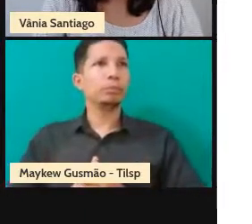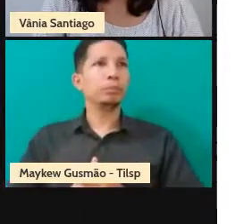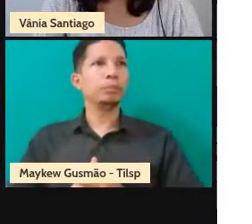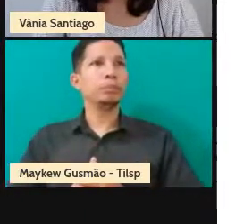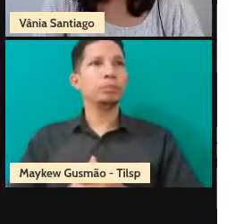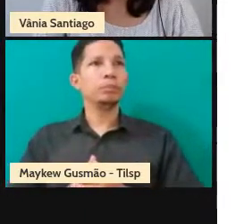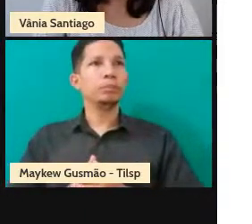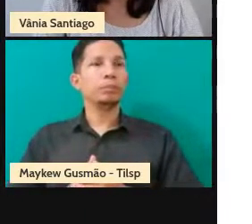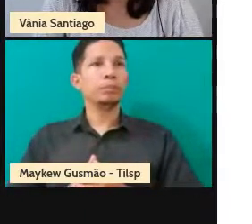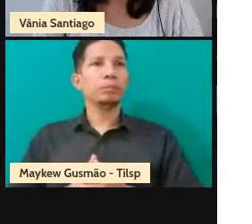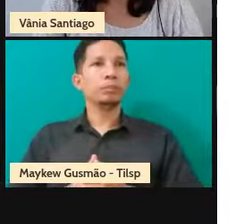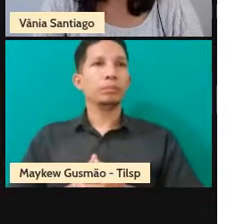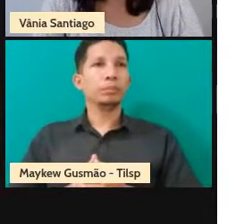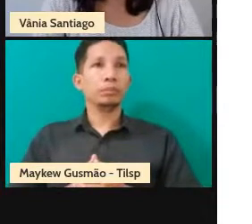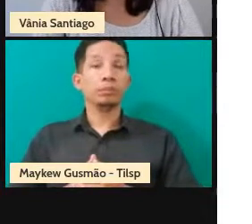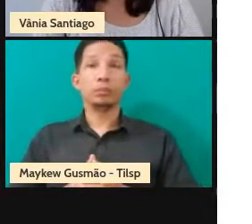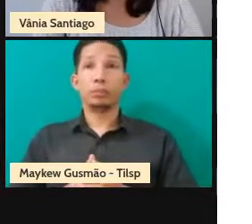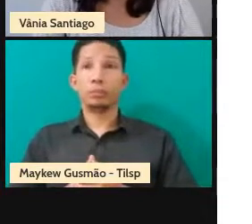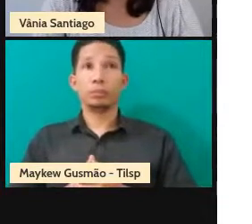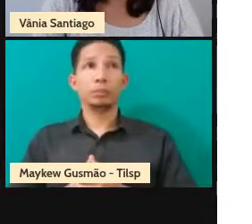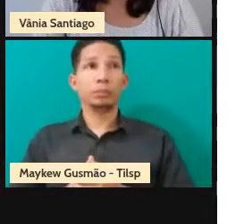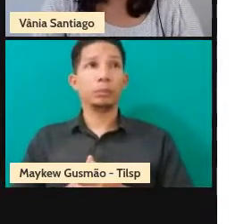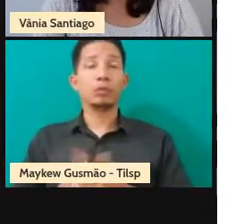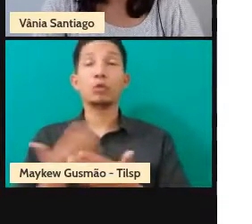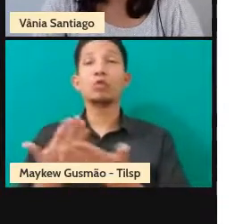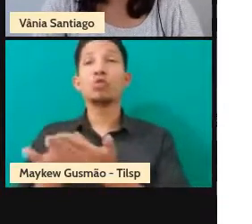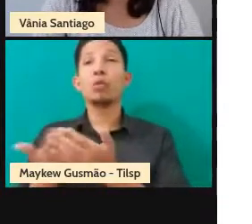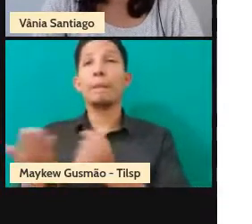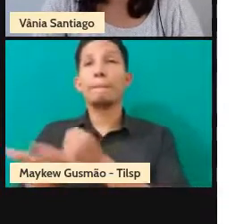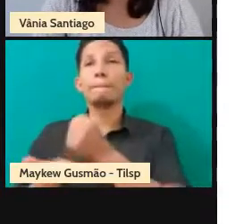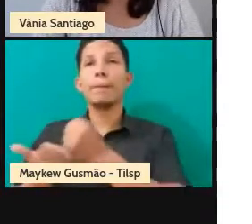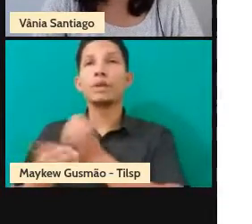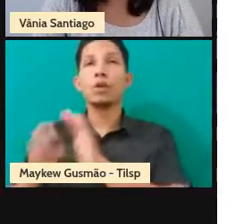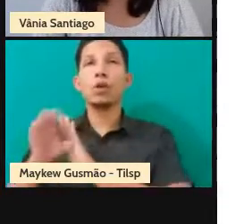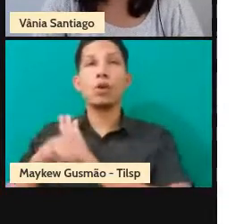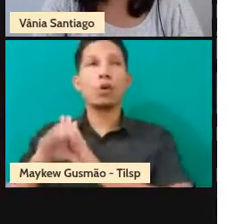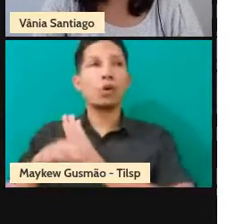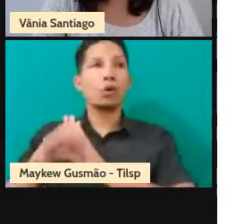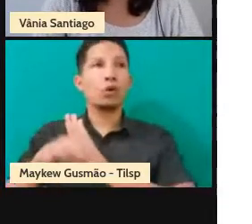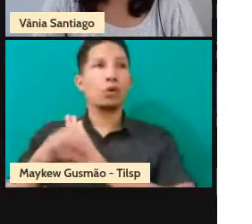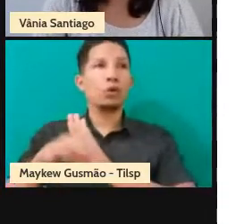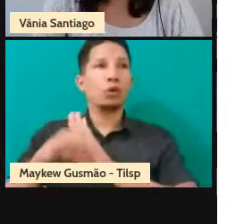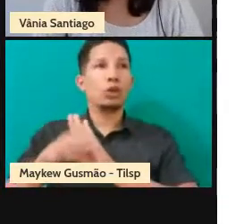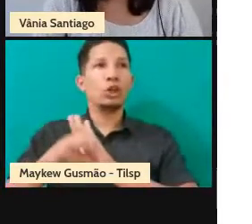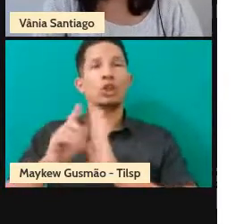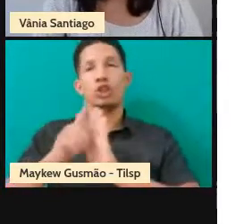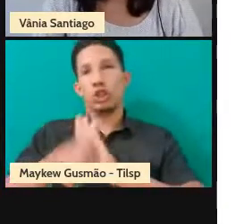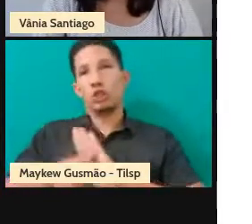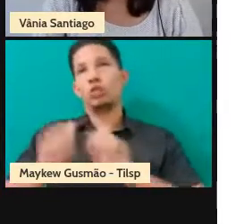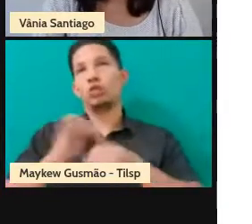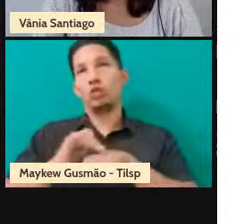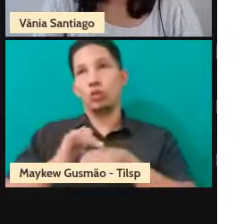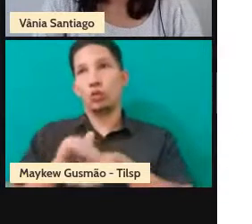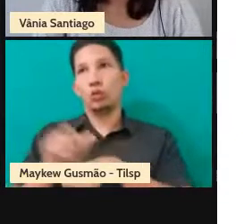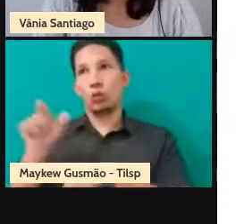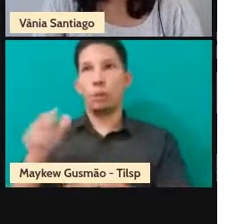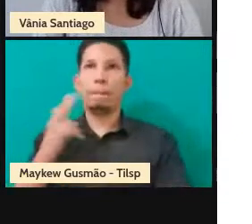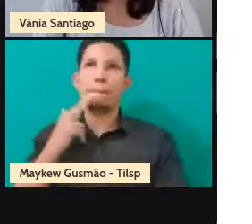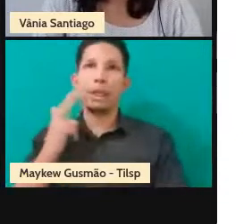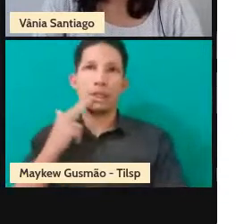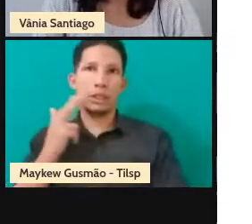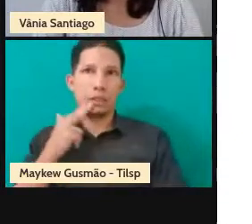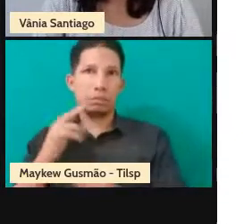O estudo aqui está embasado no conceito de gêneros do discurso de Bakhtin,